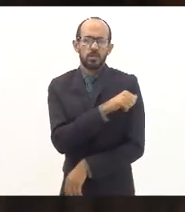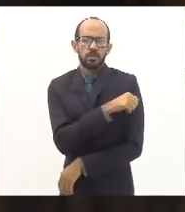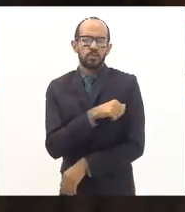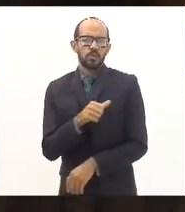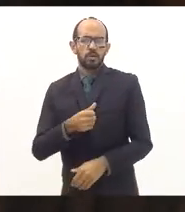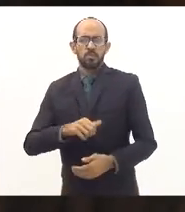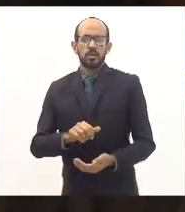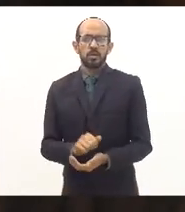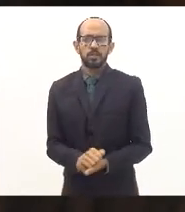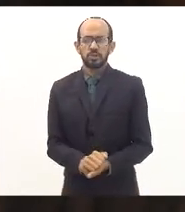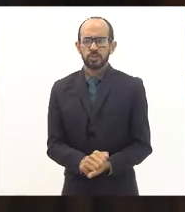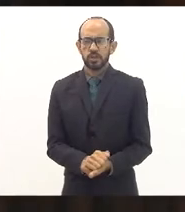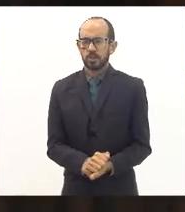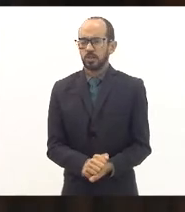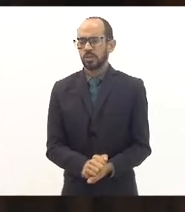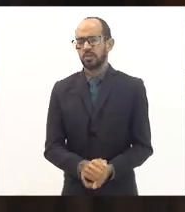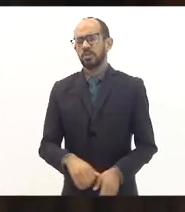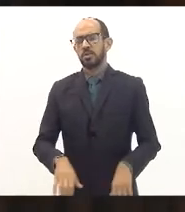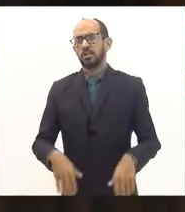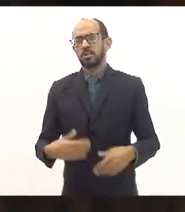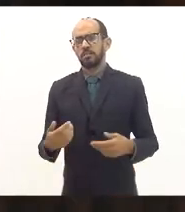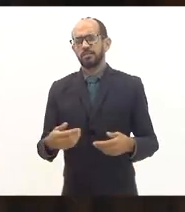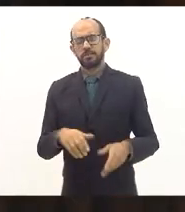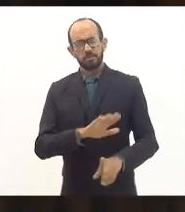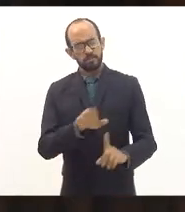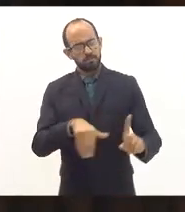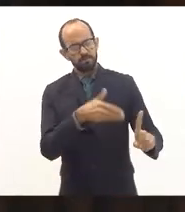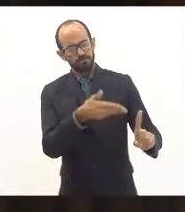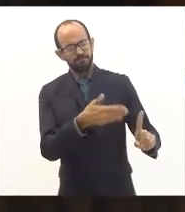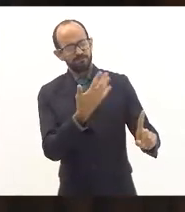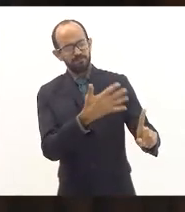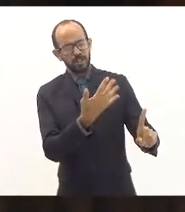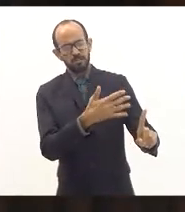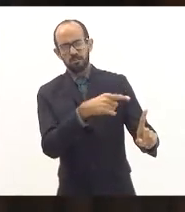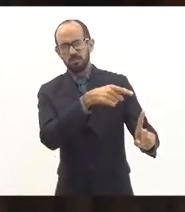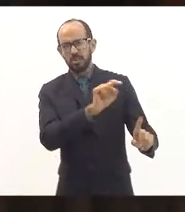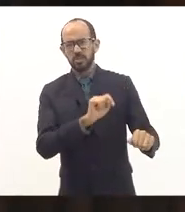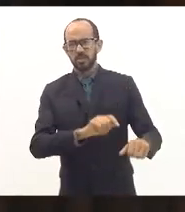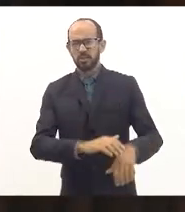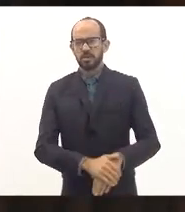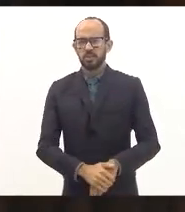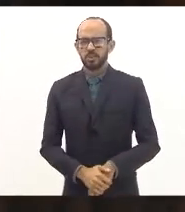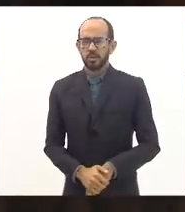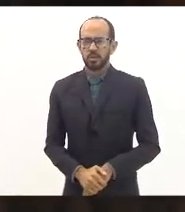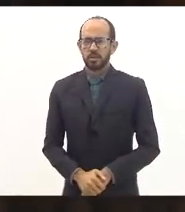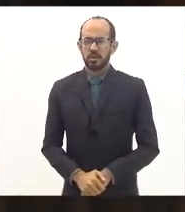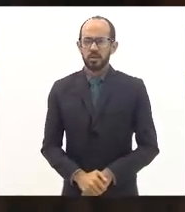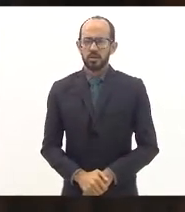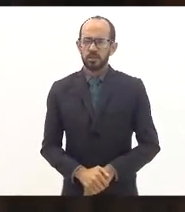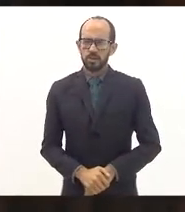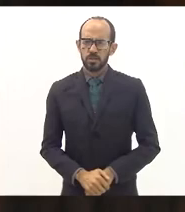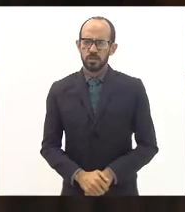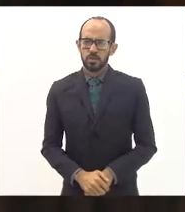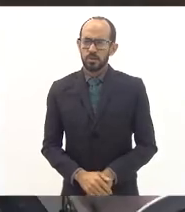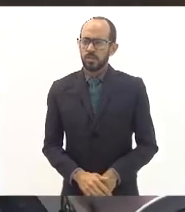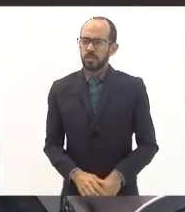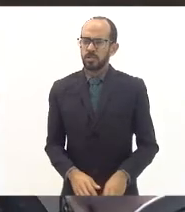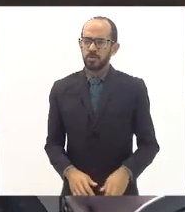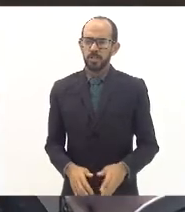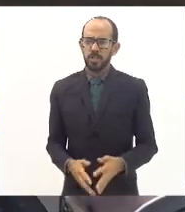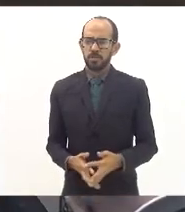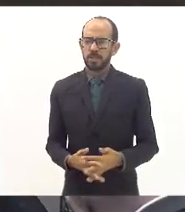enfrentamento à questão da Covid. Minhas homenagens aqui aos profissionais da área da saúde. Agradecer a